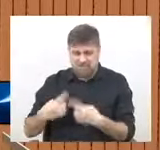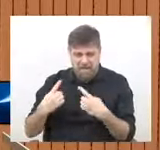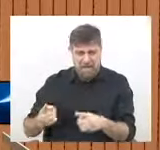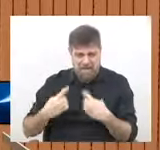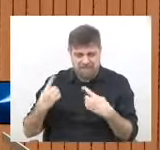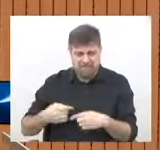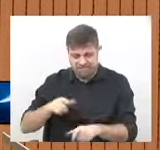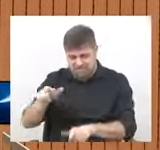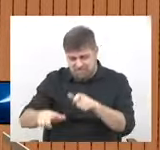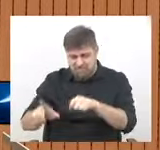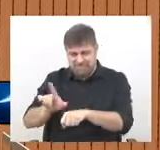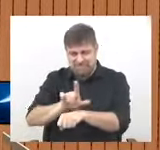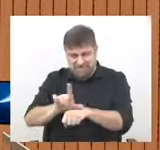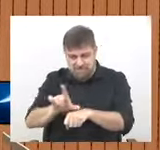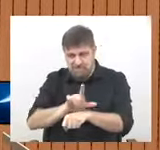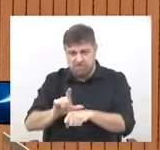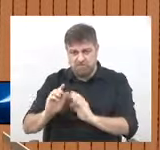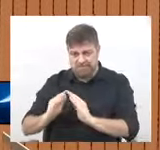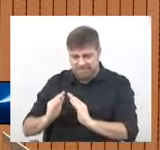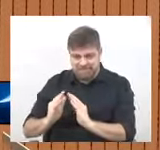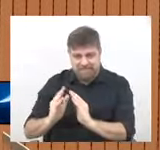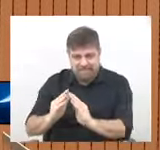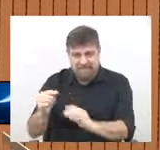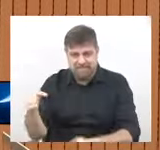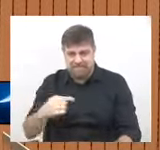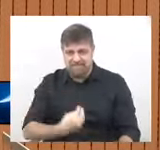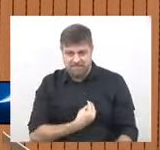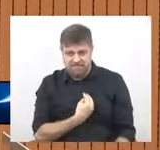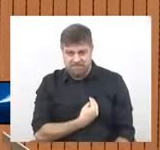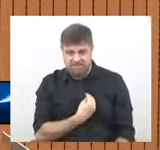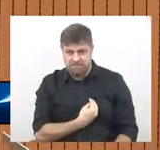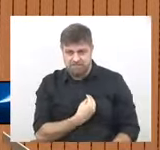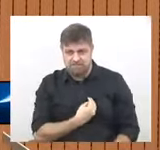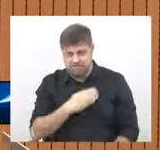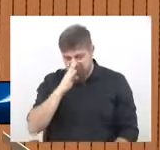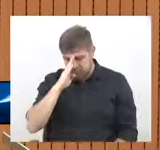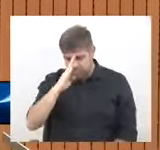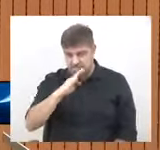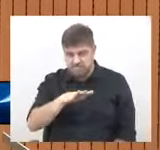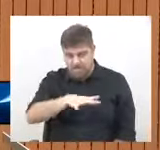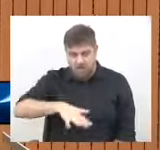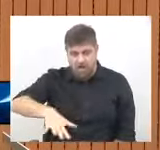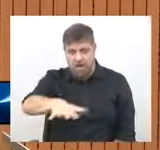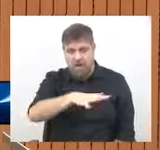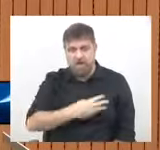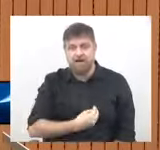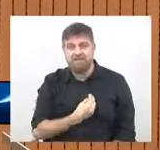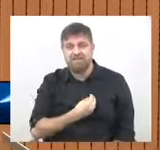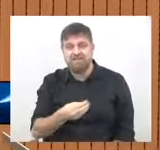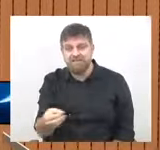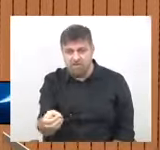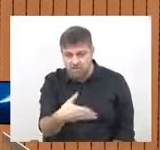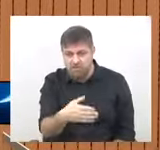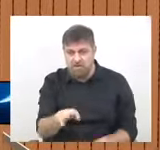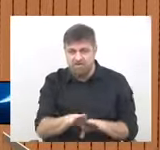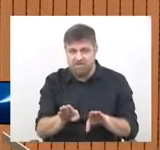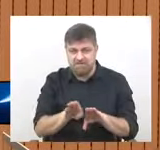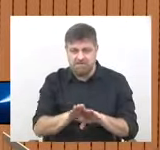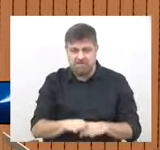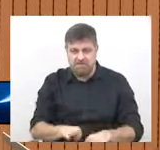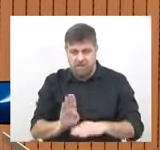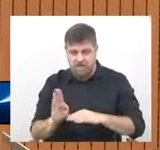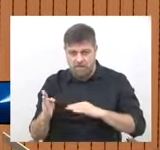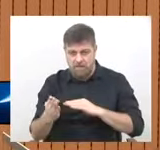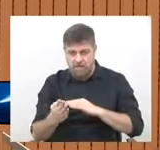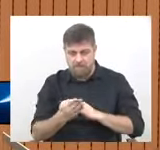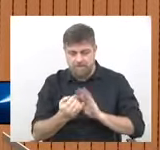dos comerciantes e moradores da região, principalmente aqueles da região do Vida Nova, região ali do Mauro Marcondes, do